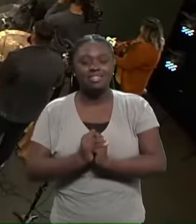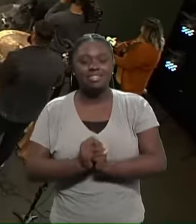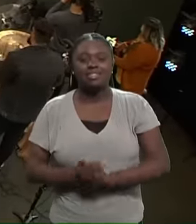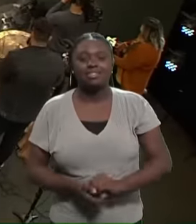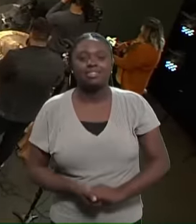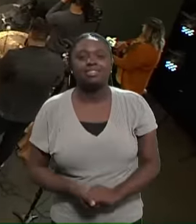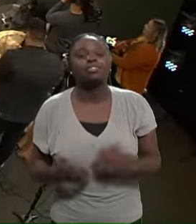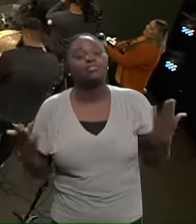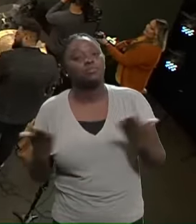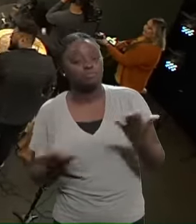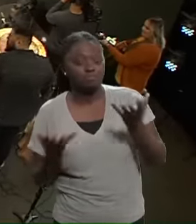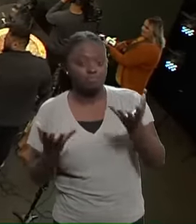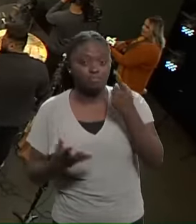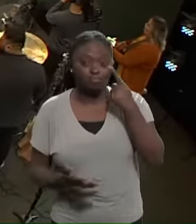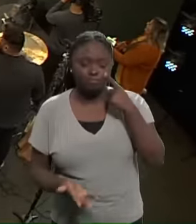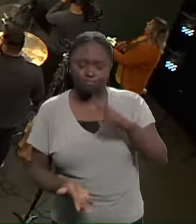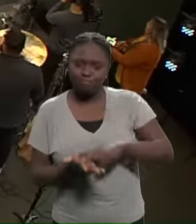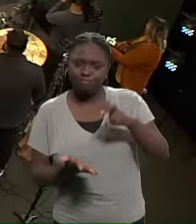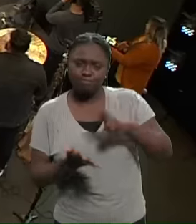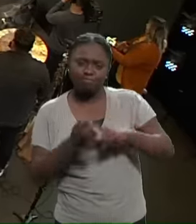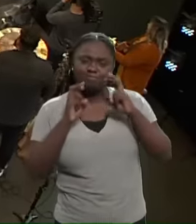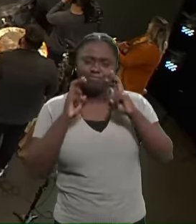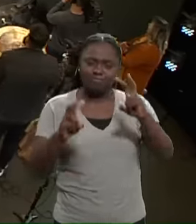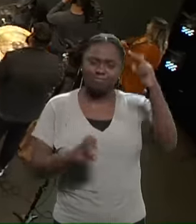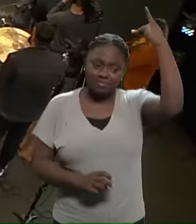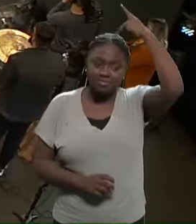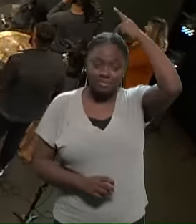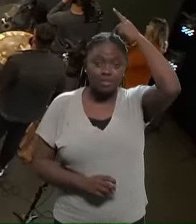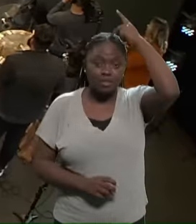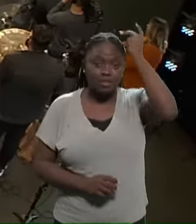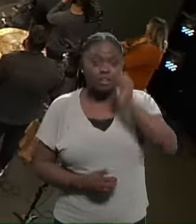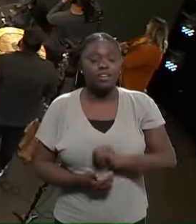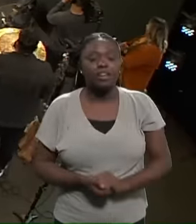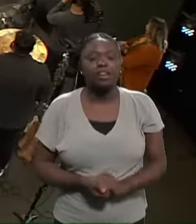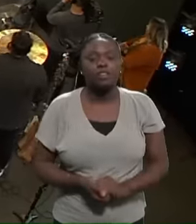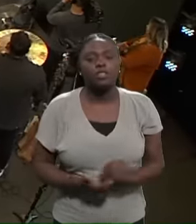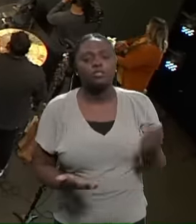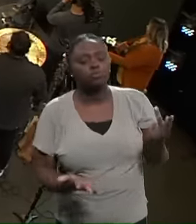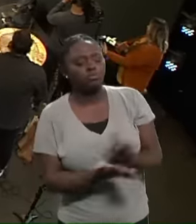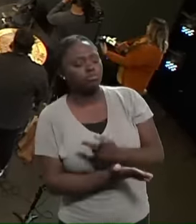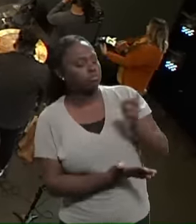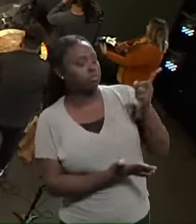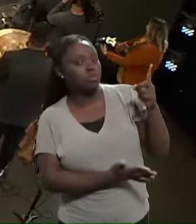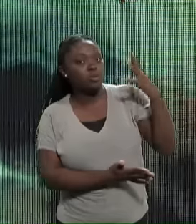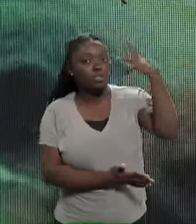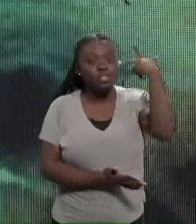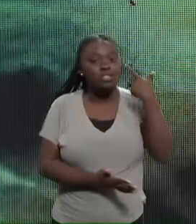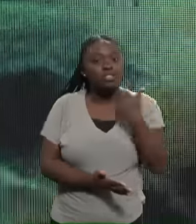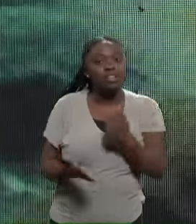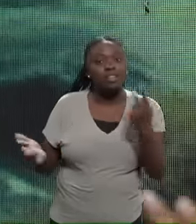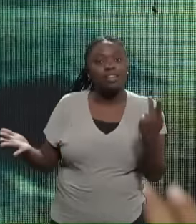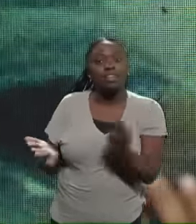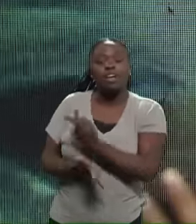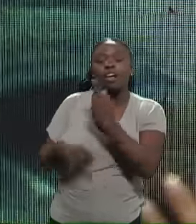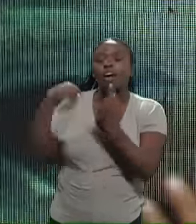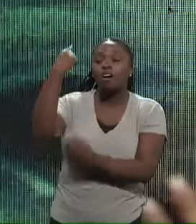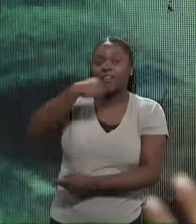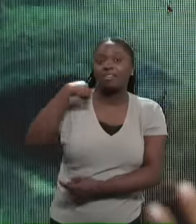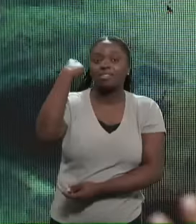Agora te quero ver pular e gritar pentecostal. O que não aconteceu em dias vai acontecer em